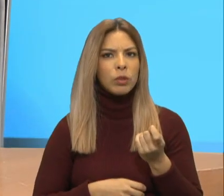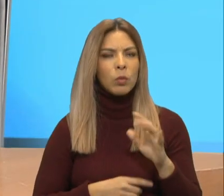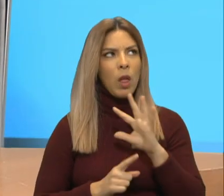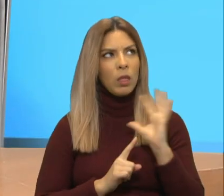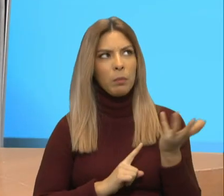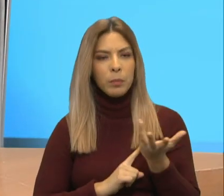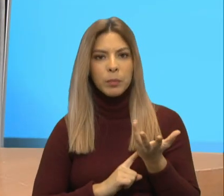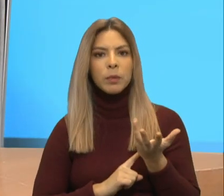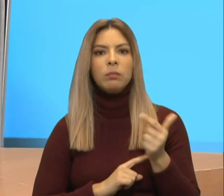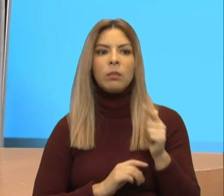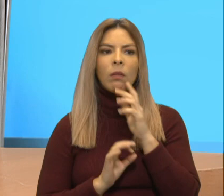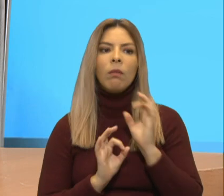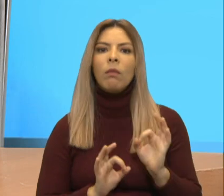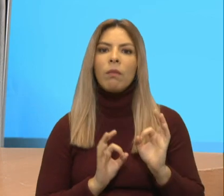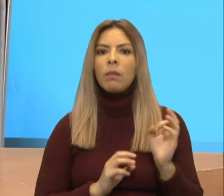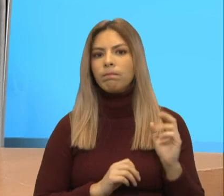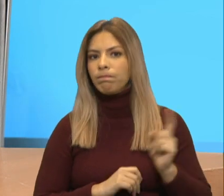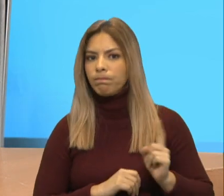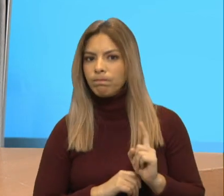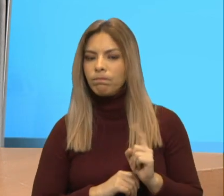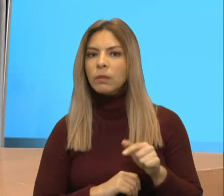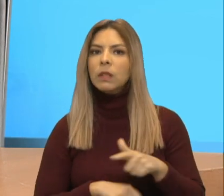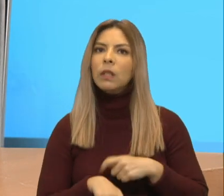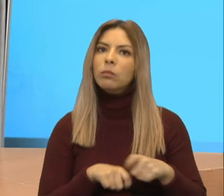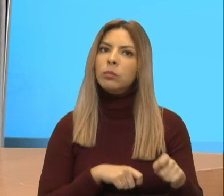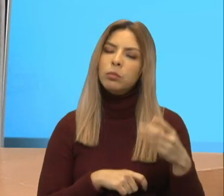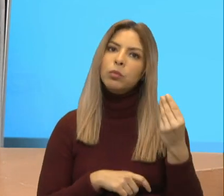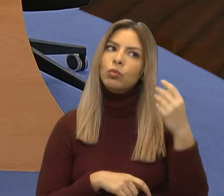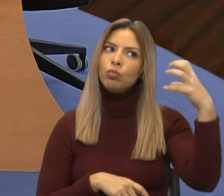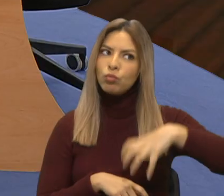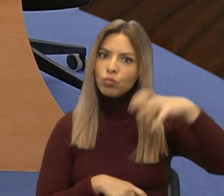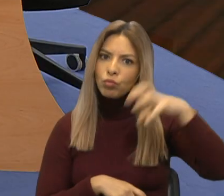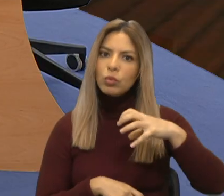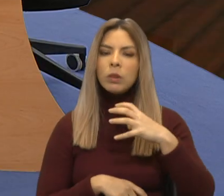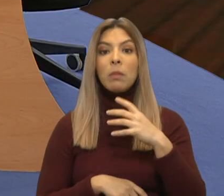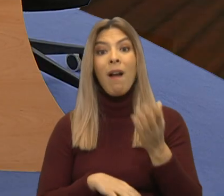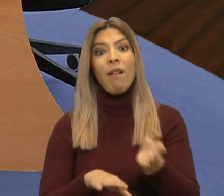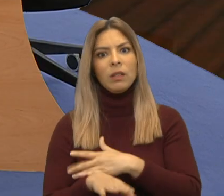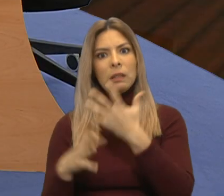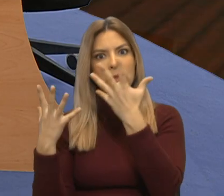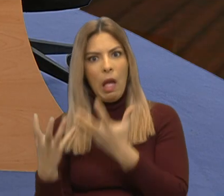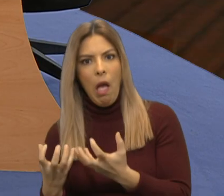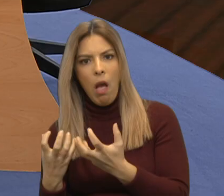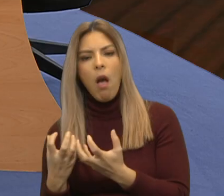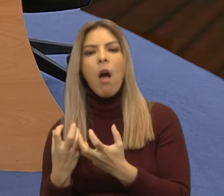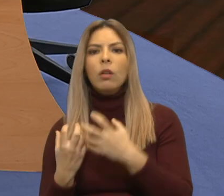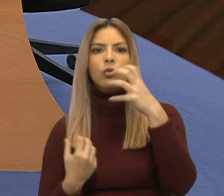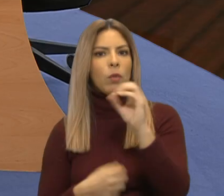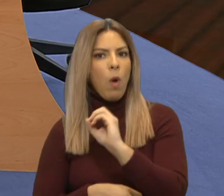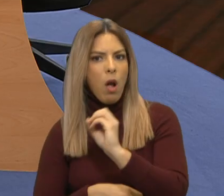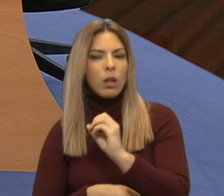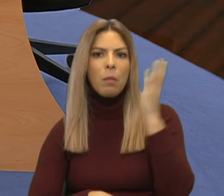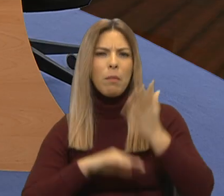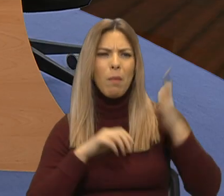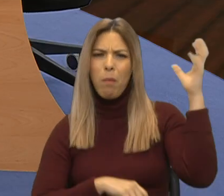climático não muito favorável, porque tivemos períodos de chuva muito intensa, tivemos secas, tivemos também tempestades tropicais.